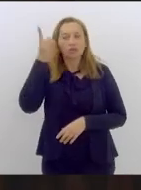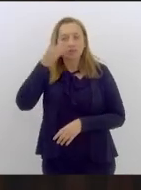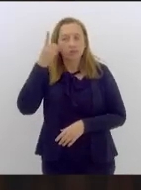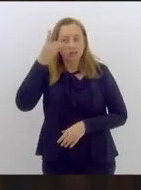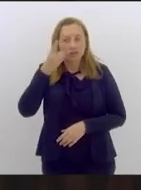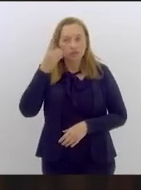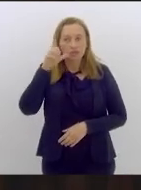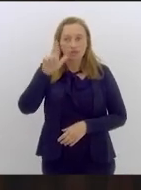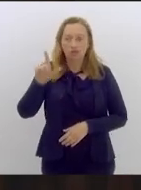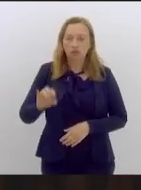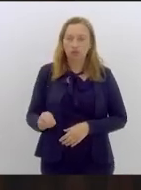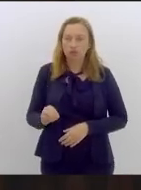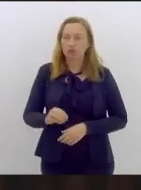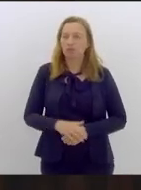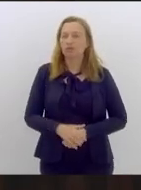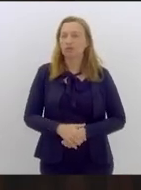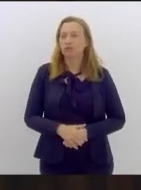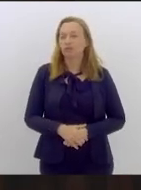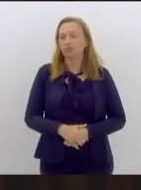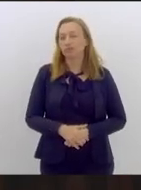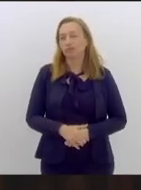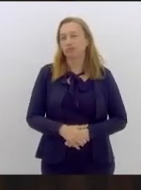deputado Dionísio Lins.